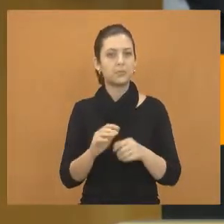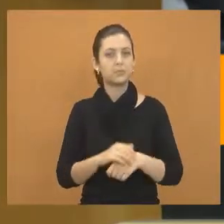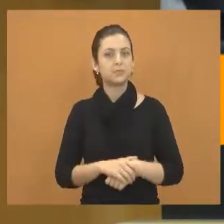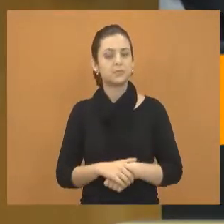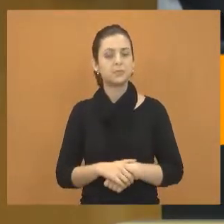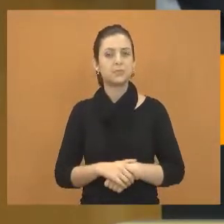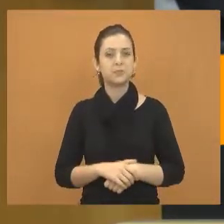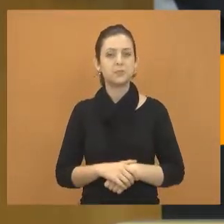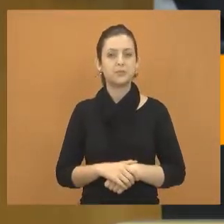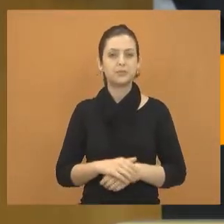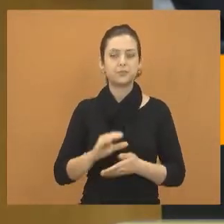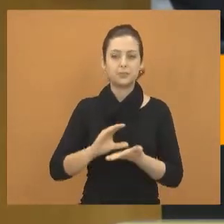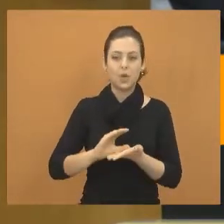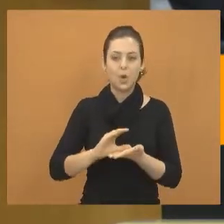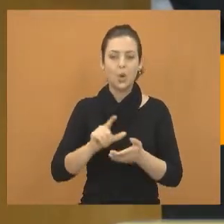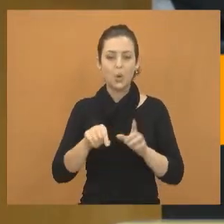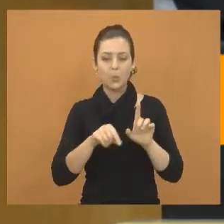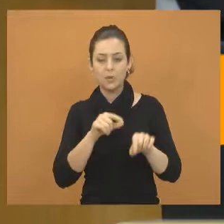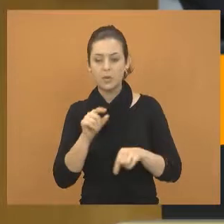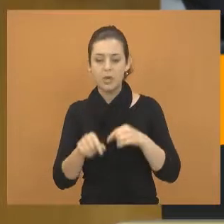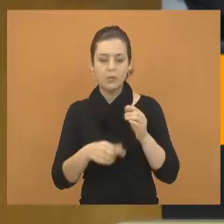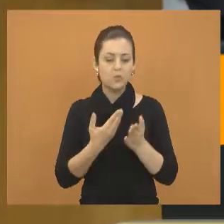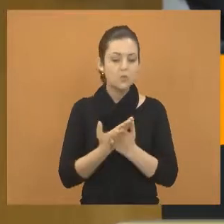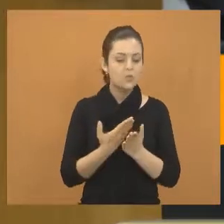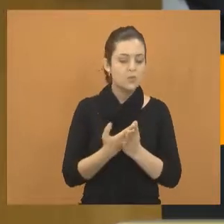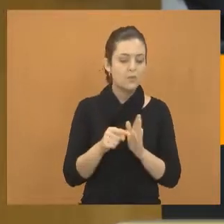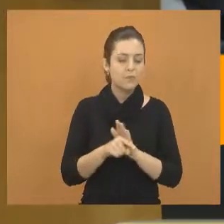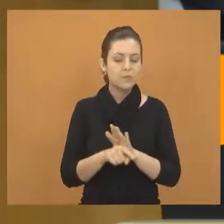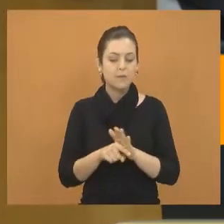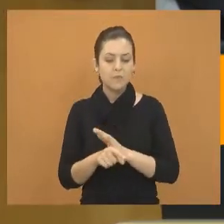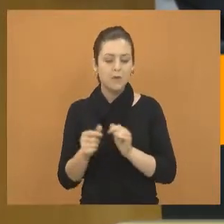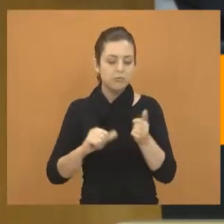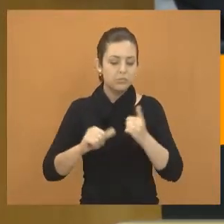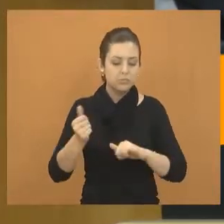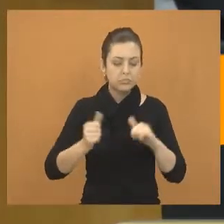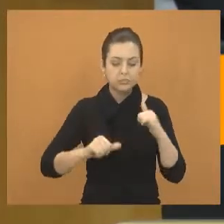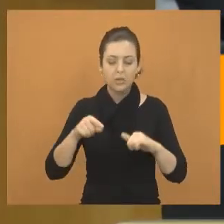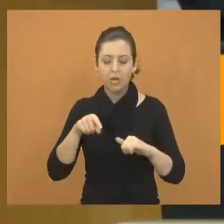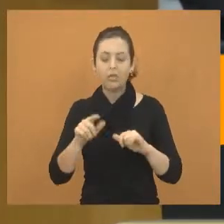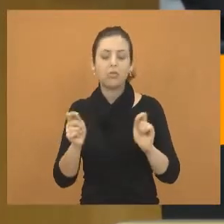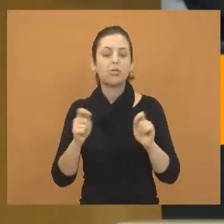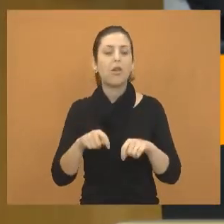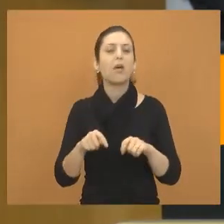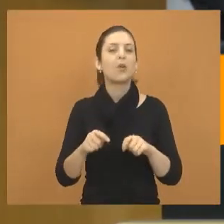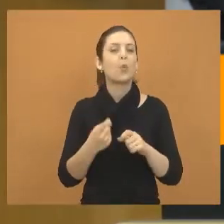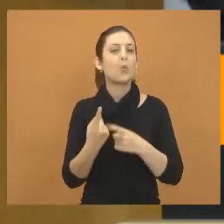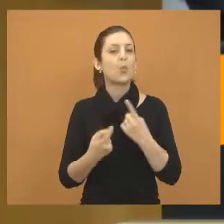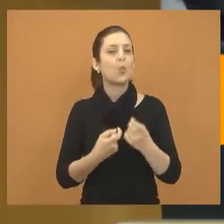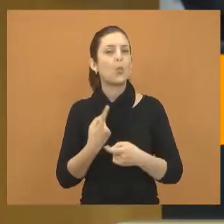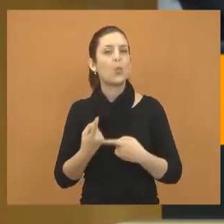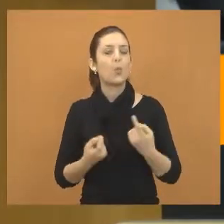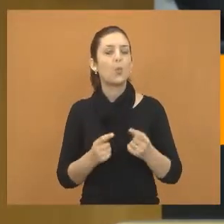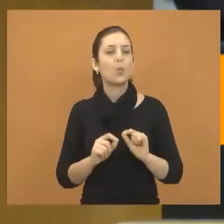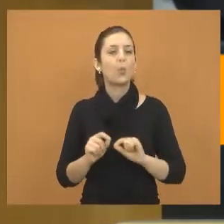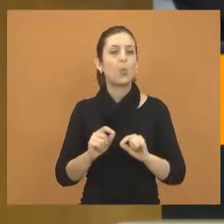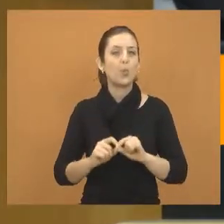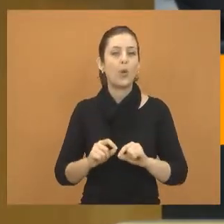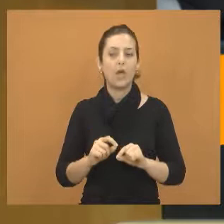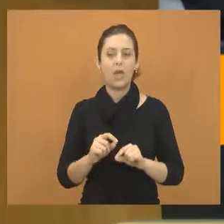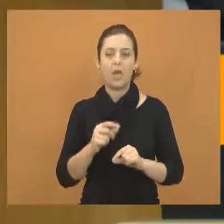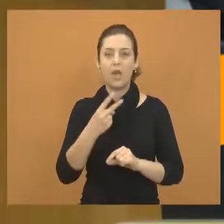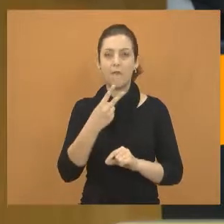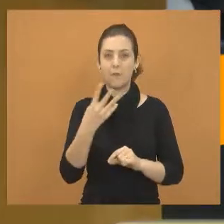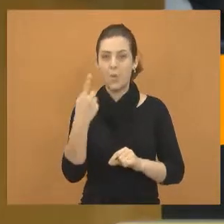remanejar esse dinheiro. A hora que você optar, fizer os estudos de viabilidade, a gente acha que algumas unidades